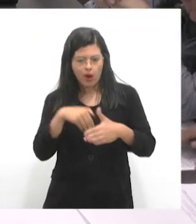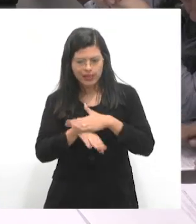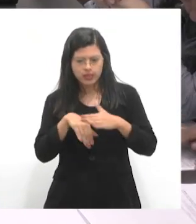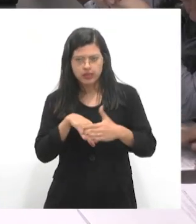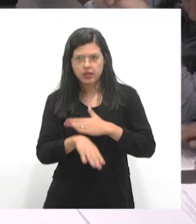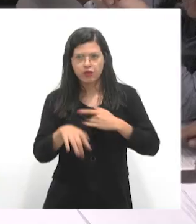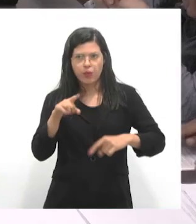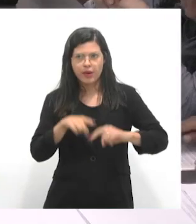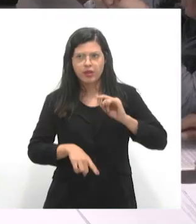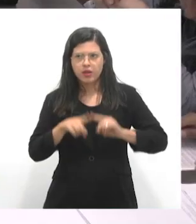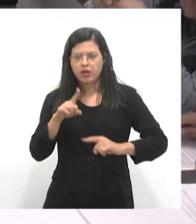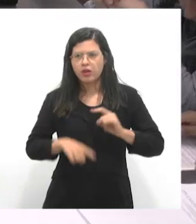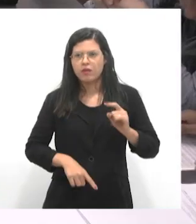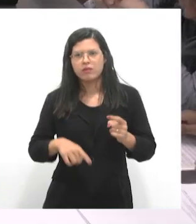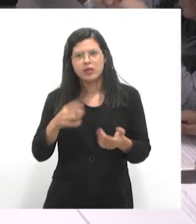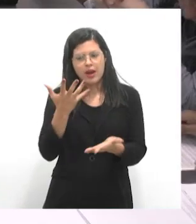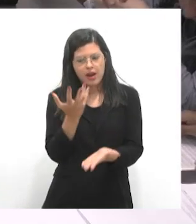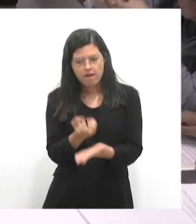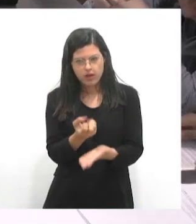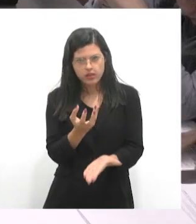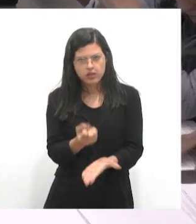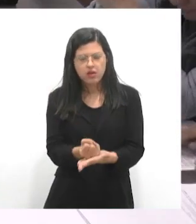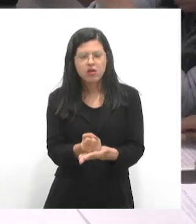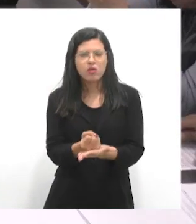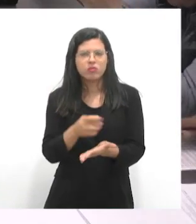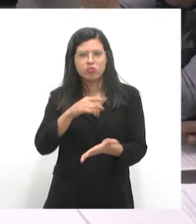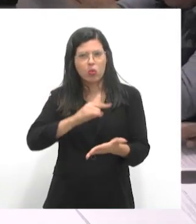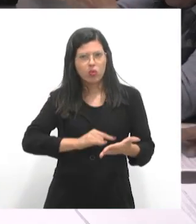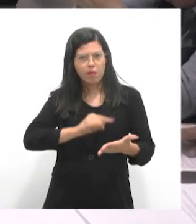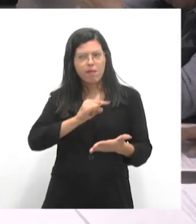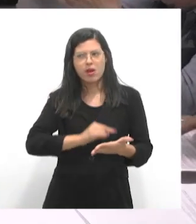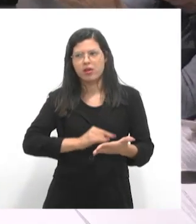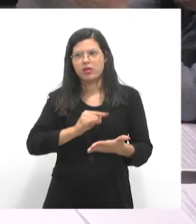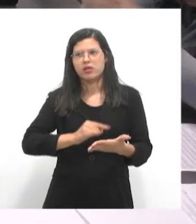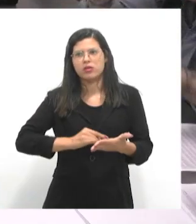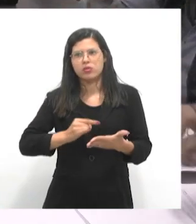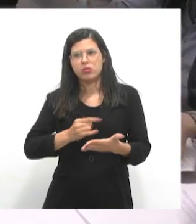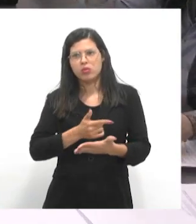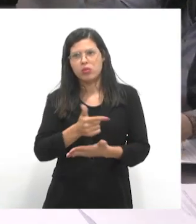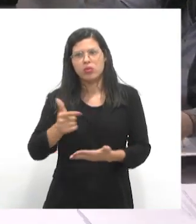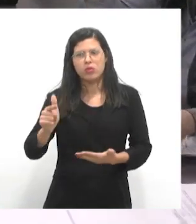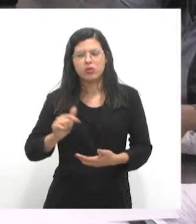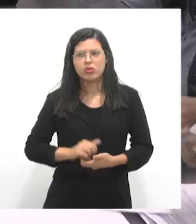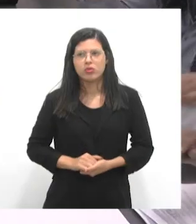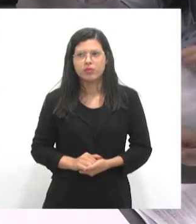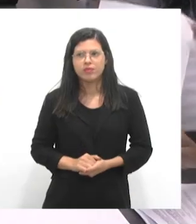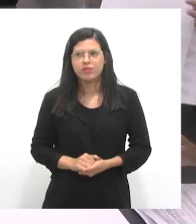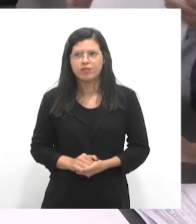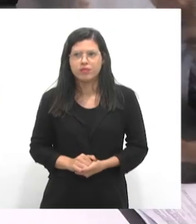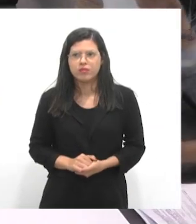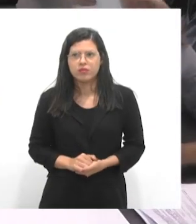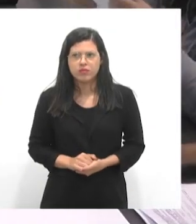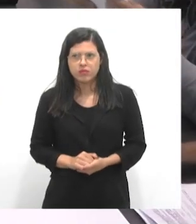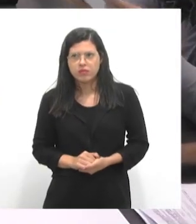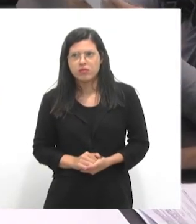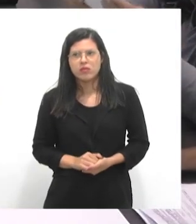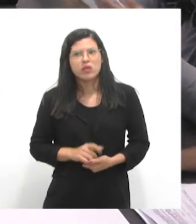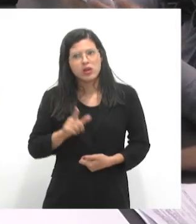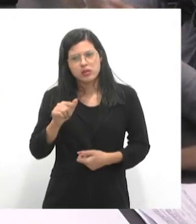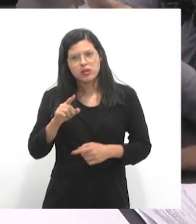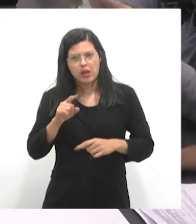ter fitas gravadas, documentos, etc. Esse é o imaterial clássico. Então,